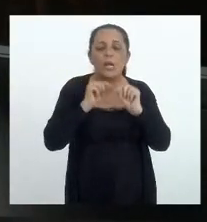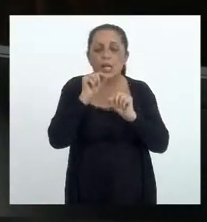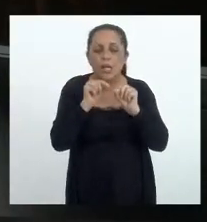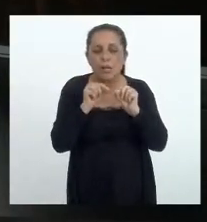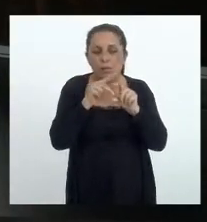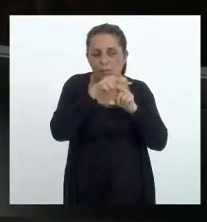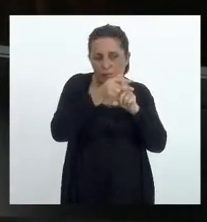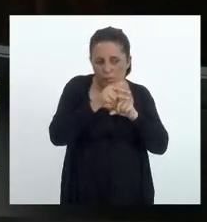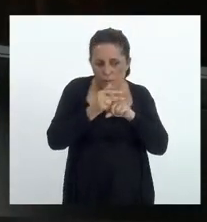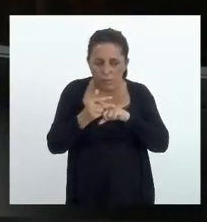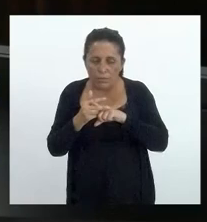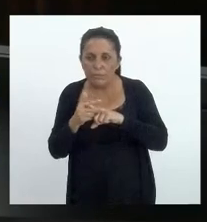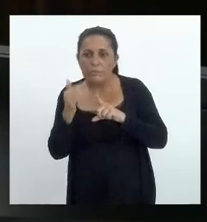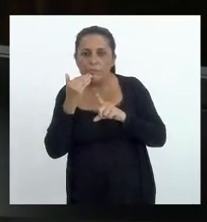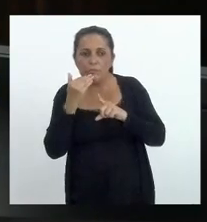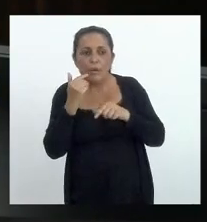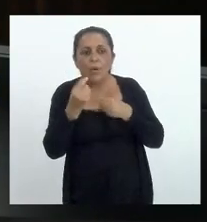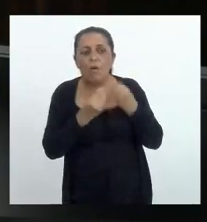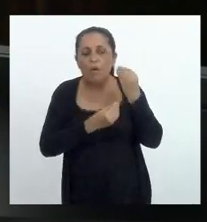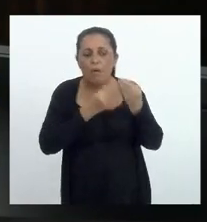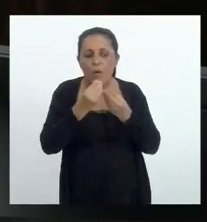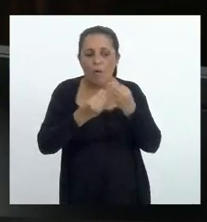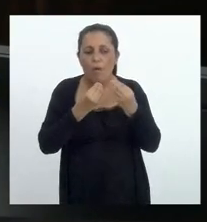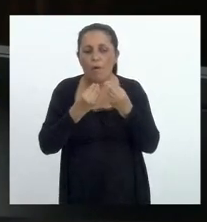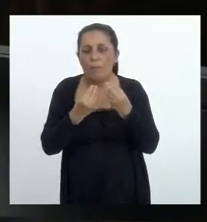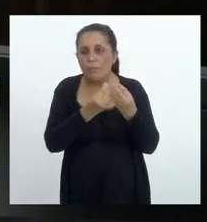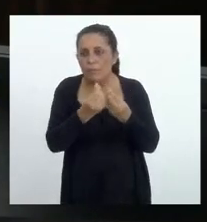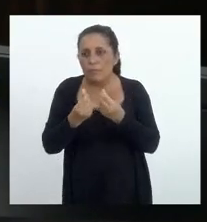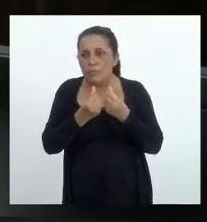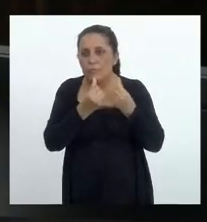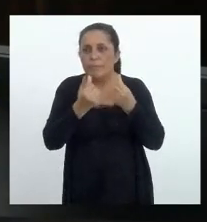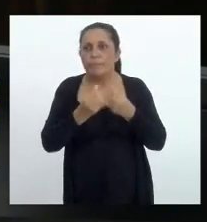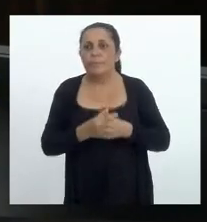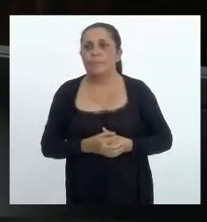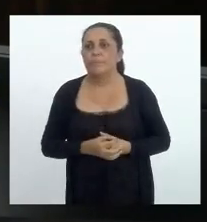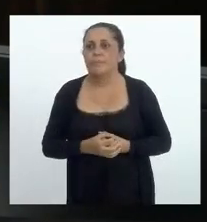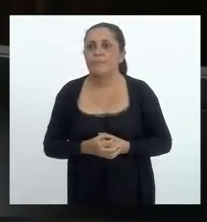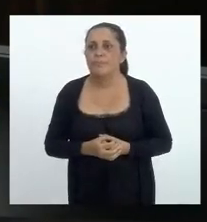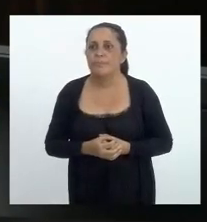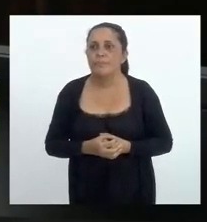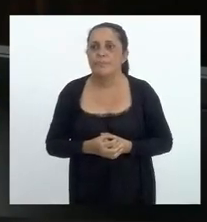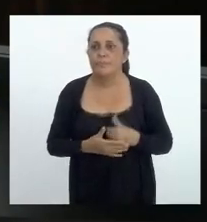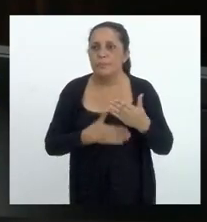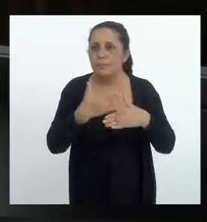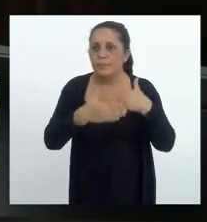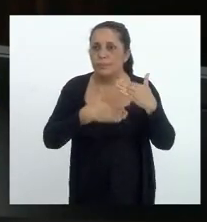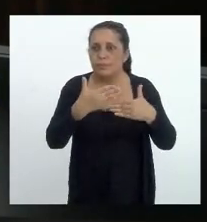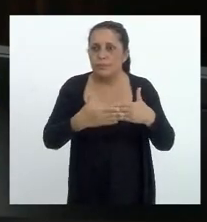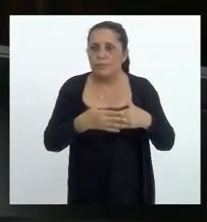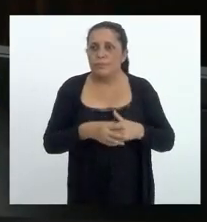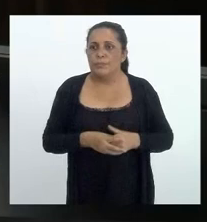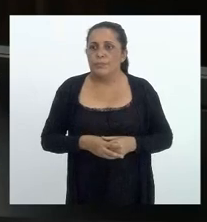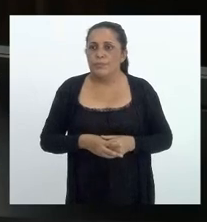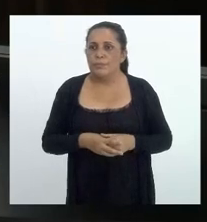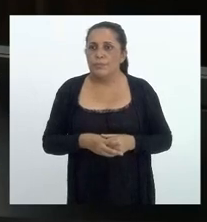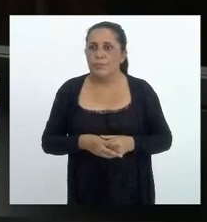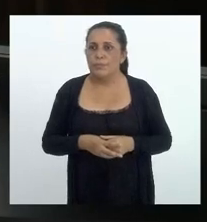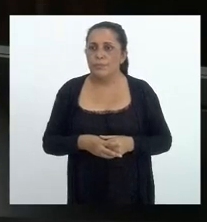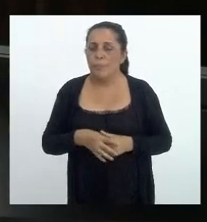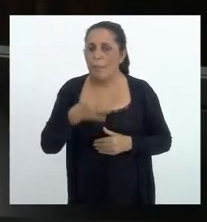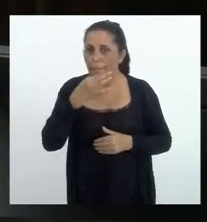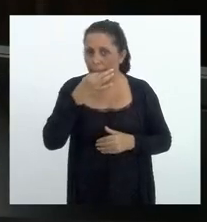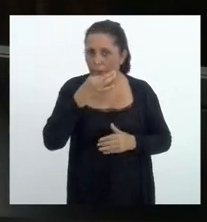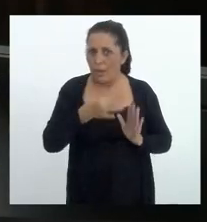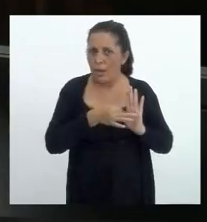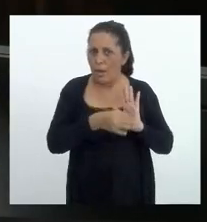ser trabalhadas para nós trabalharmos em cima disso ao longo do tempo. Em relação à sugestão que o senhor